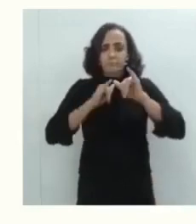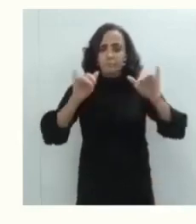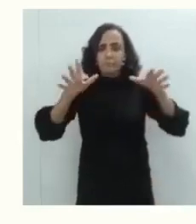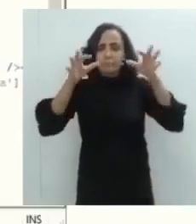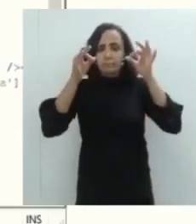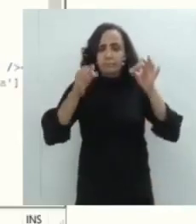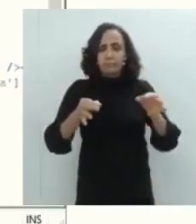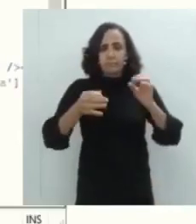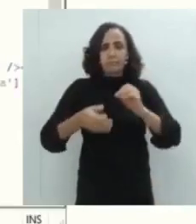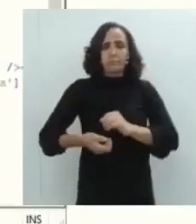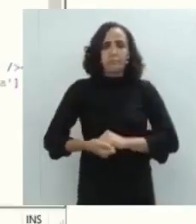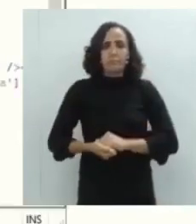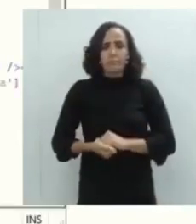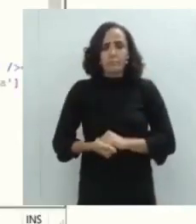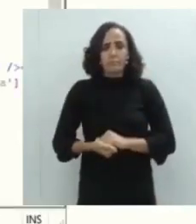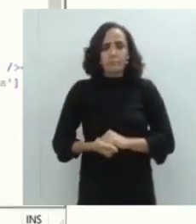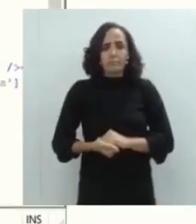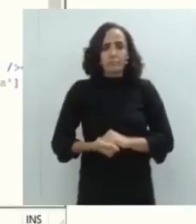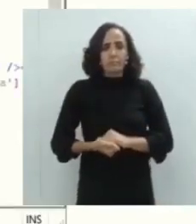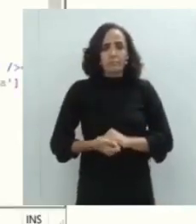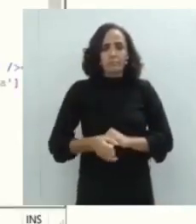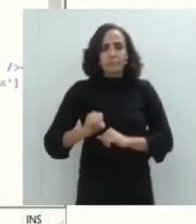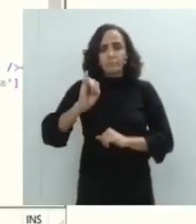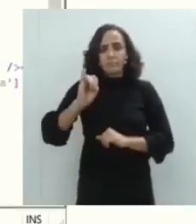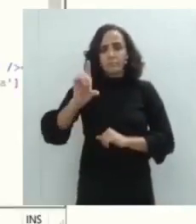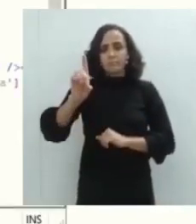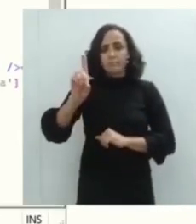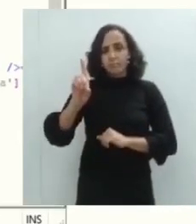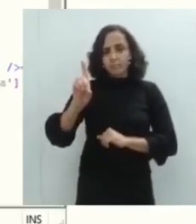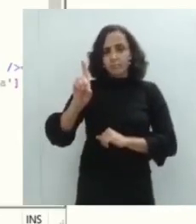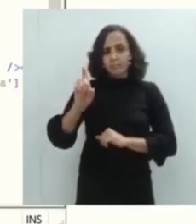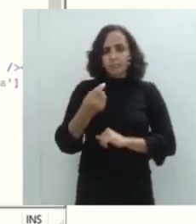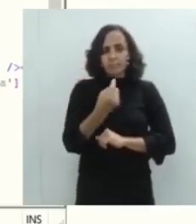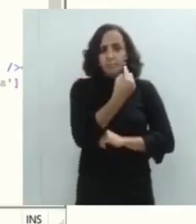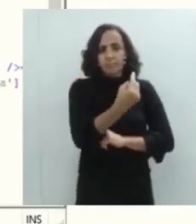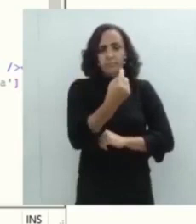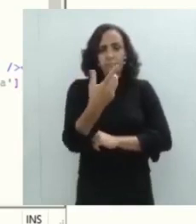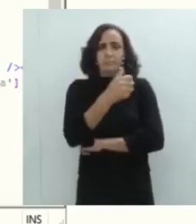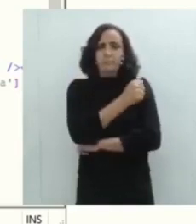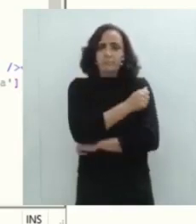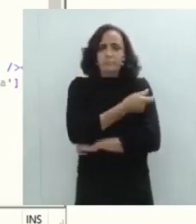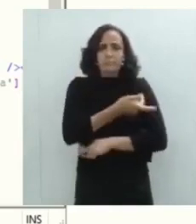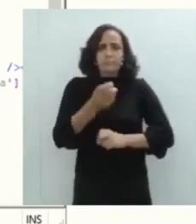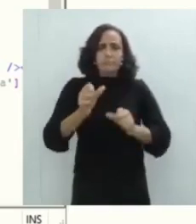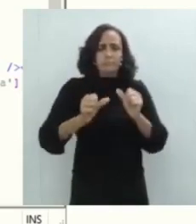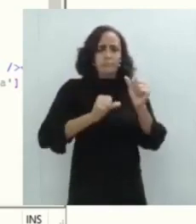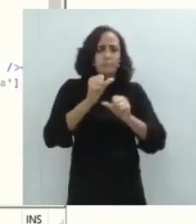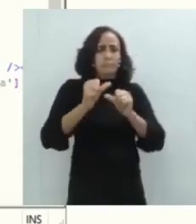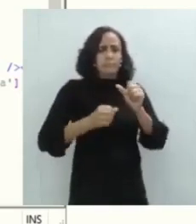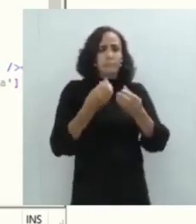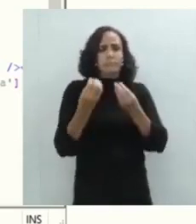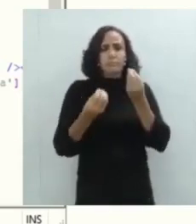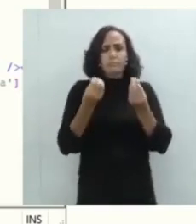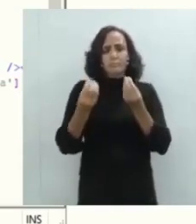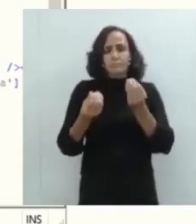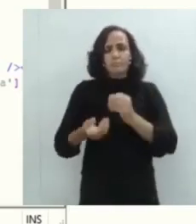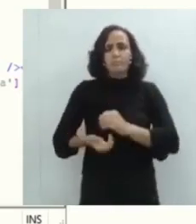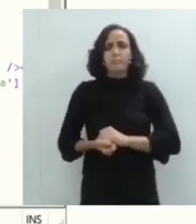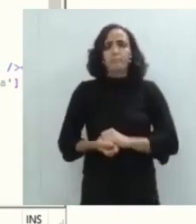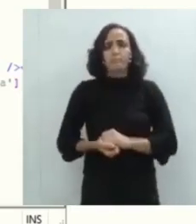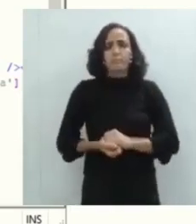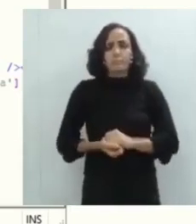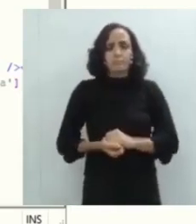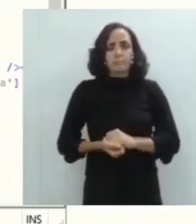Vamos voltar aqui para os códigos, né? Então, nós verificamos como alterar. Nós utilizamos o update.